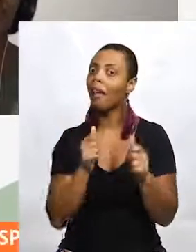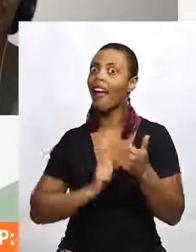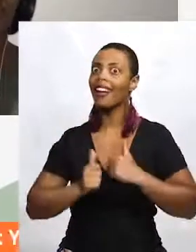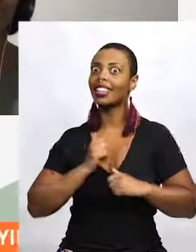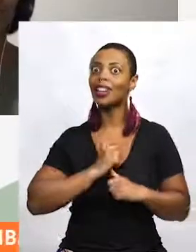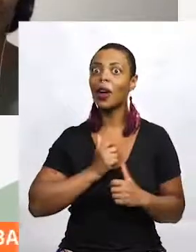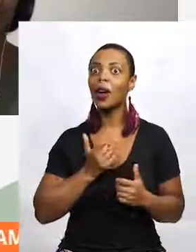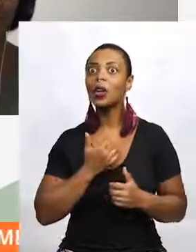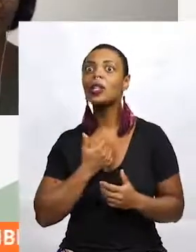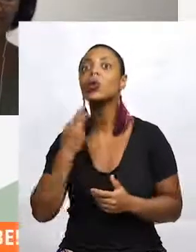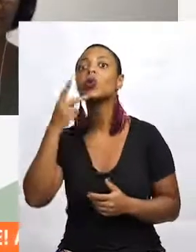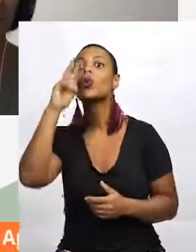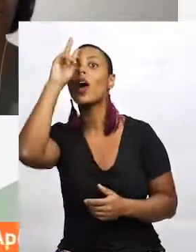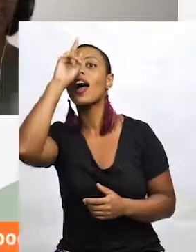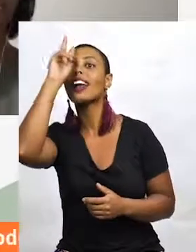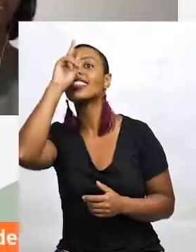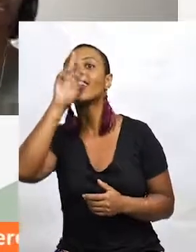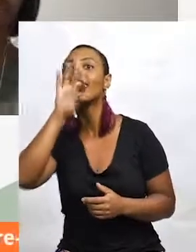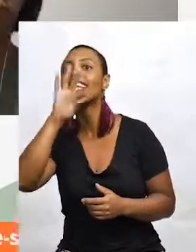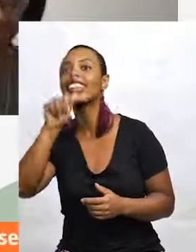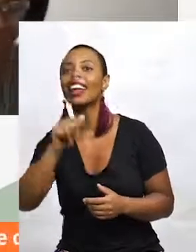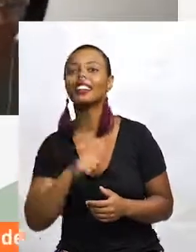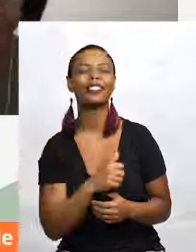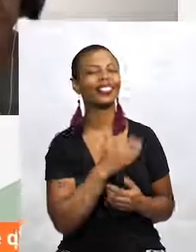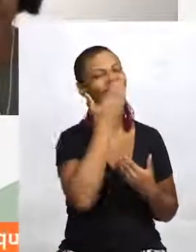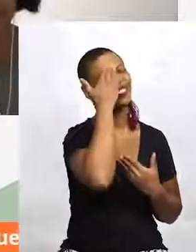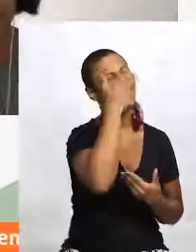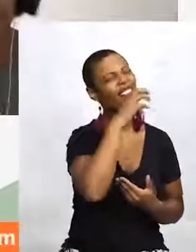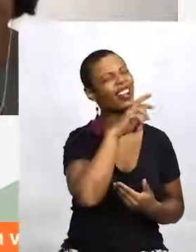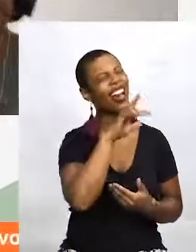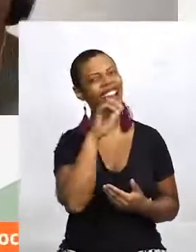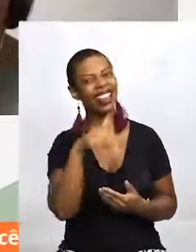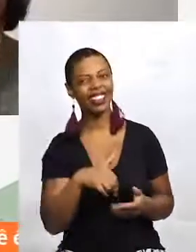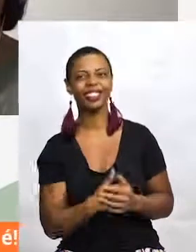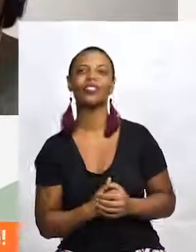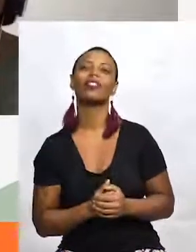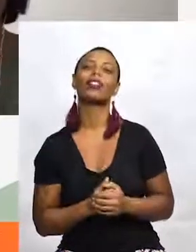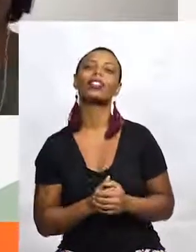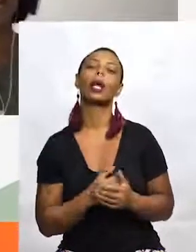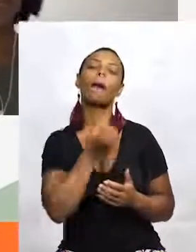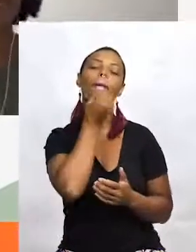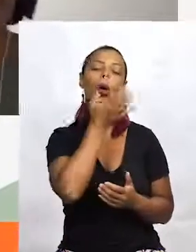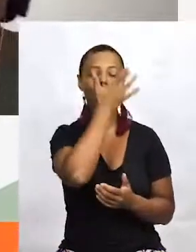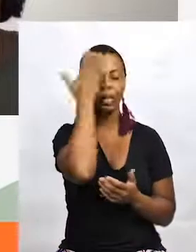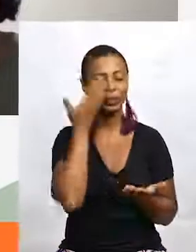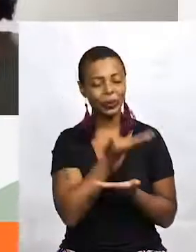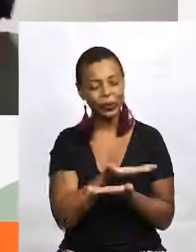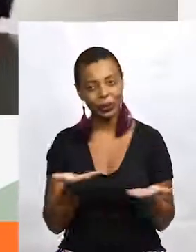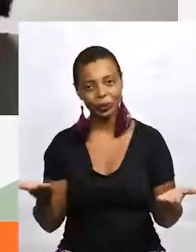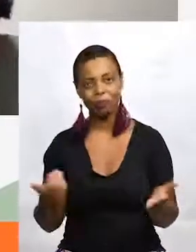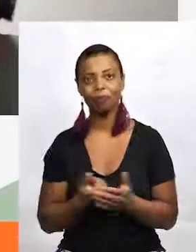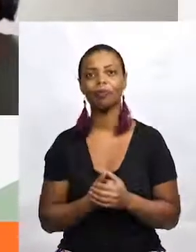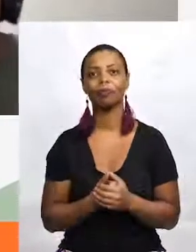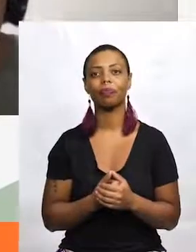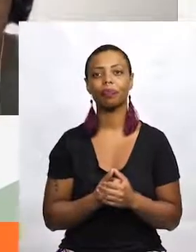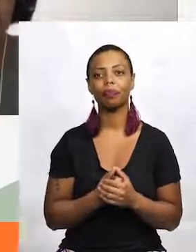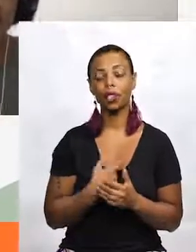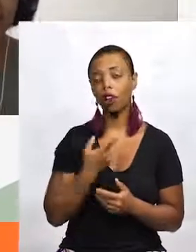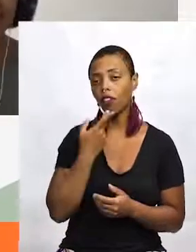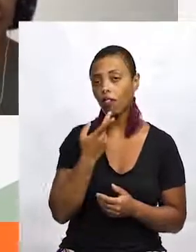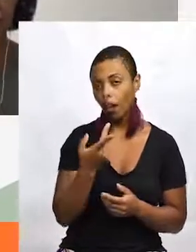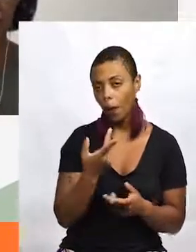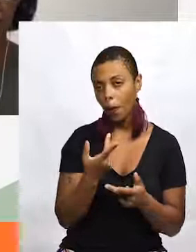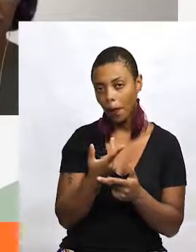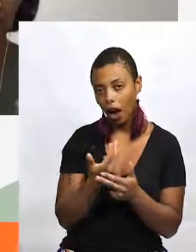da história da Rita de Cássia. Obrigada, Marlene. Obrigada. Bom, pessoal, eu posso falar, assim,